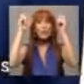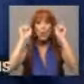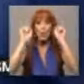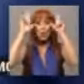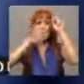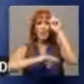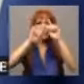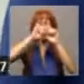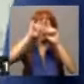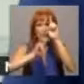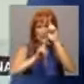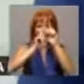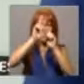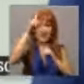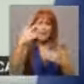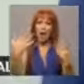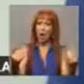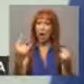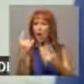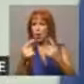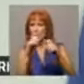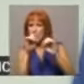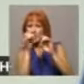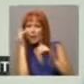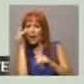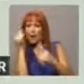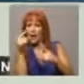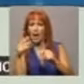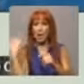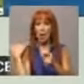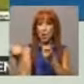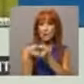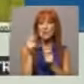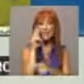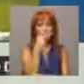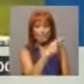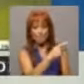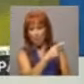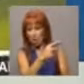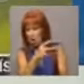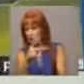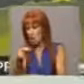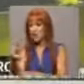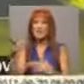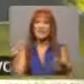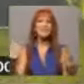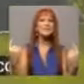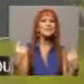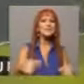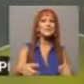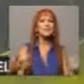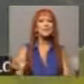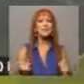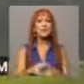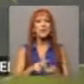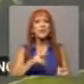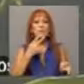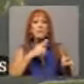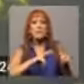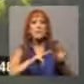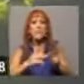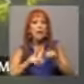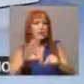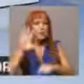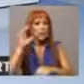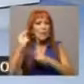subida a temperatura. Para já temos ali alguma neblina ou nevoeiro no litoral, que vou passar aqui a mostrar na imagem de satélite, e há uma transição de tempo para amanhã. Mas